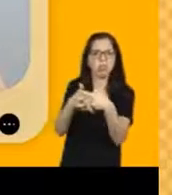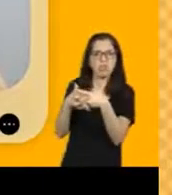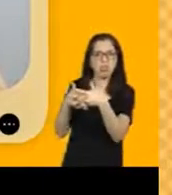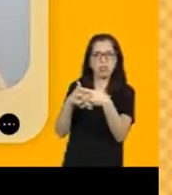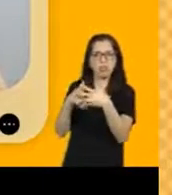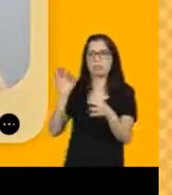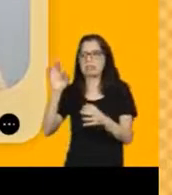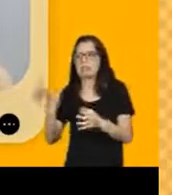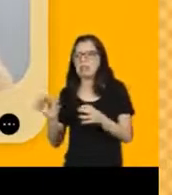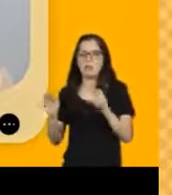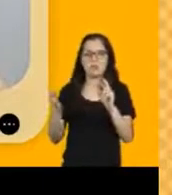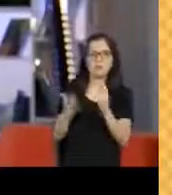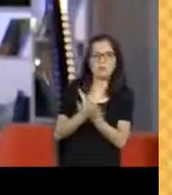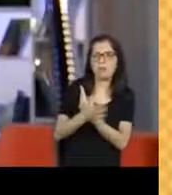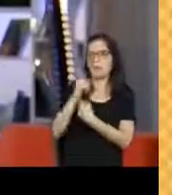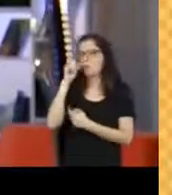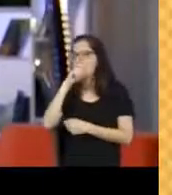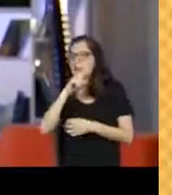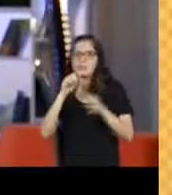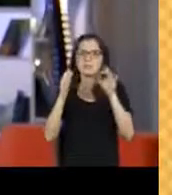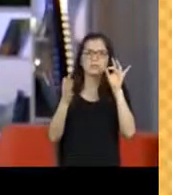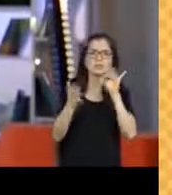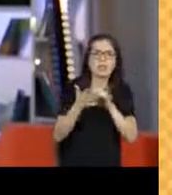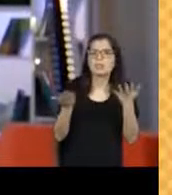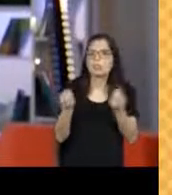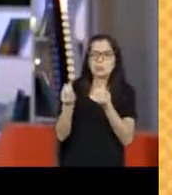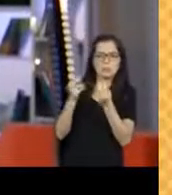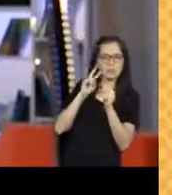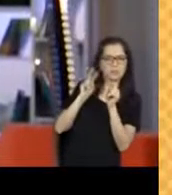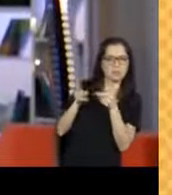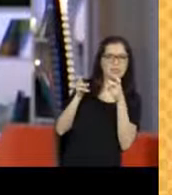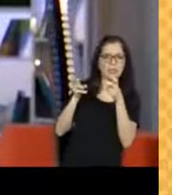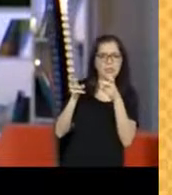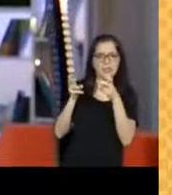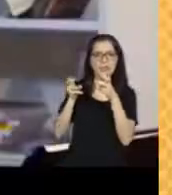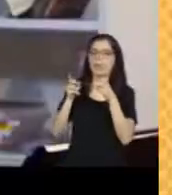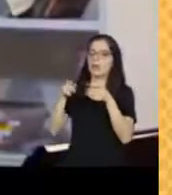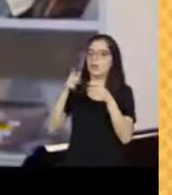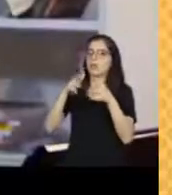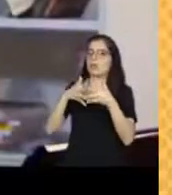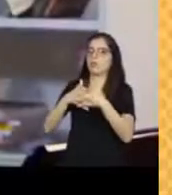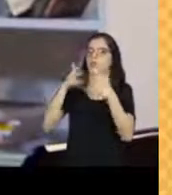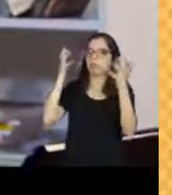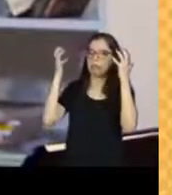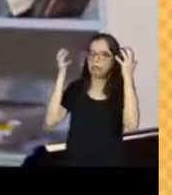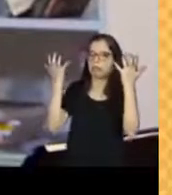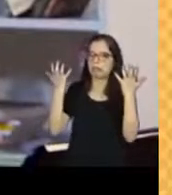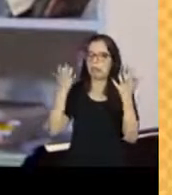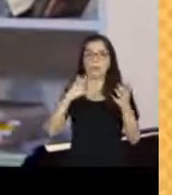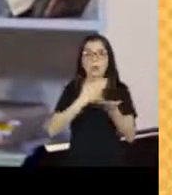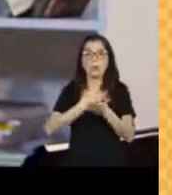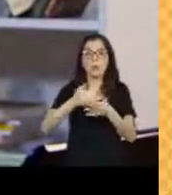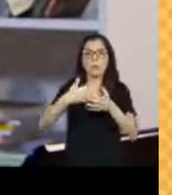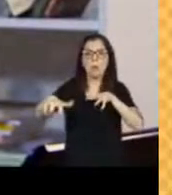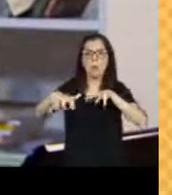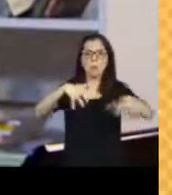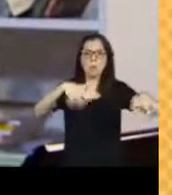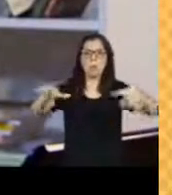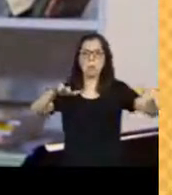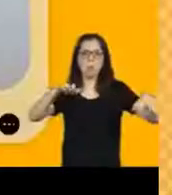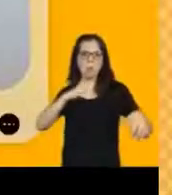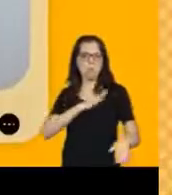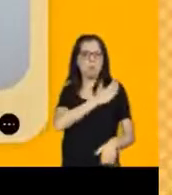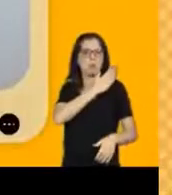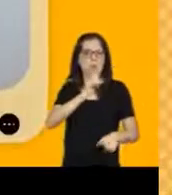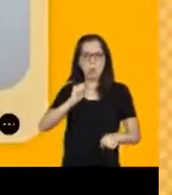e o que não é real. E aí esse é um ambiente muito propício para avanço de discursos de ódio e de